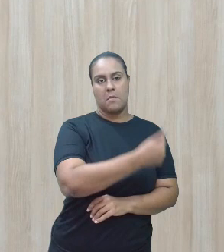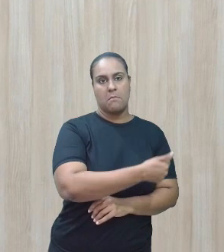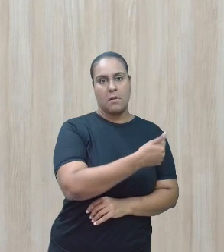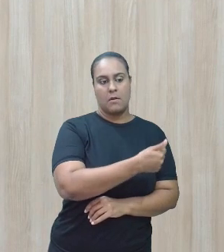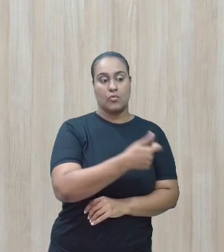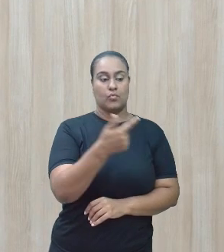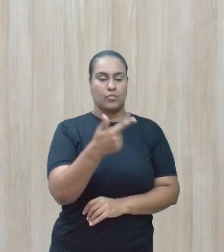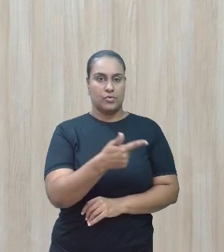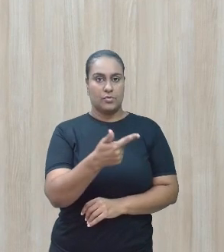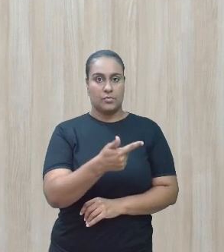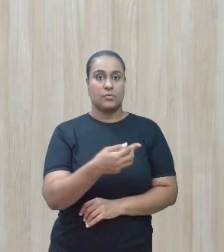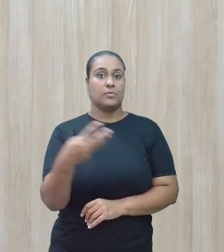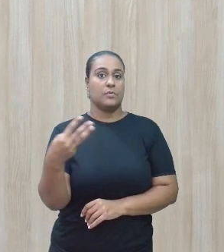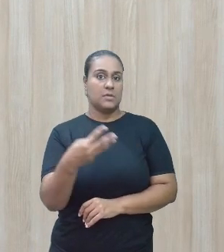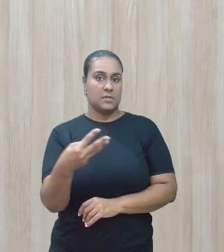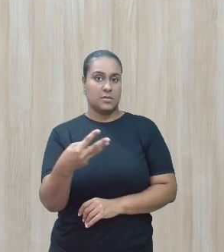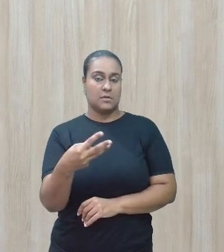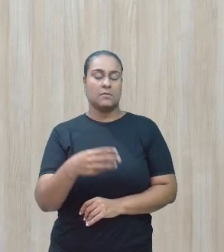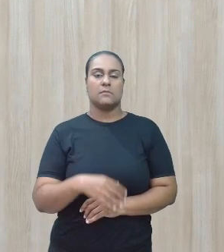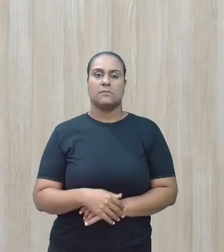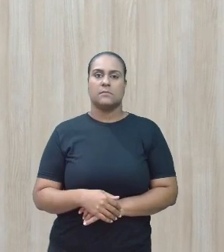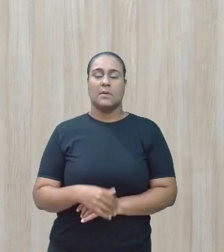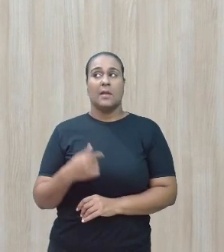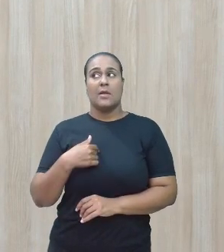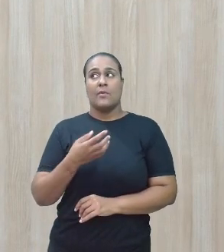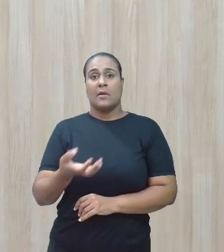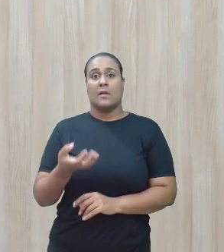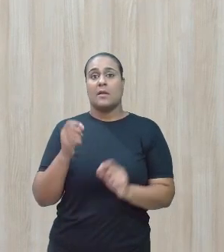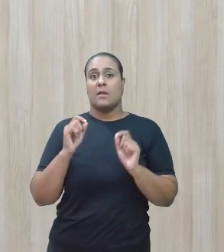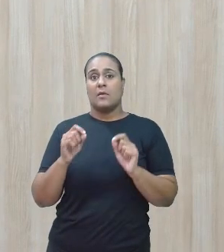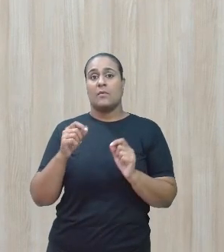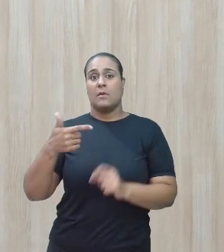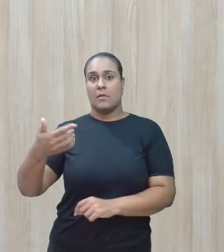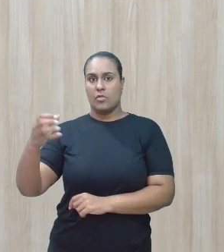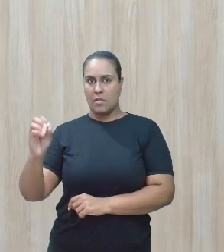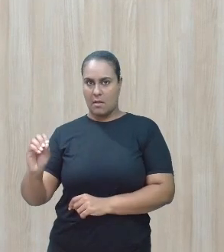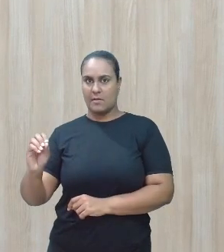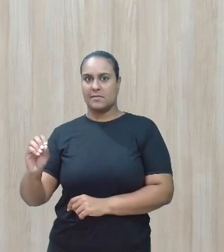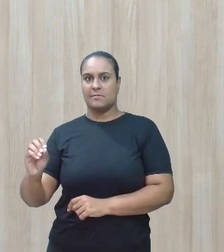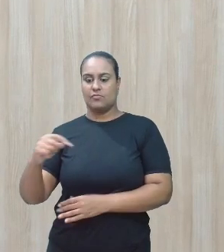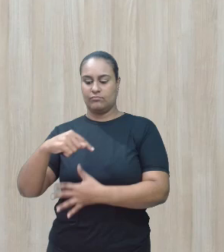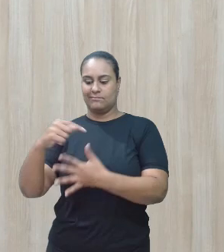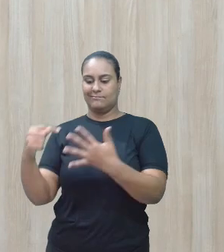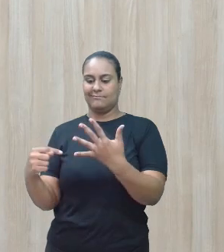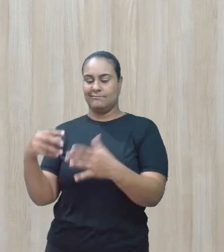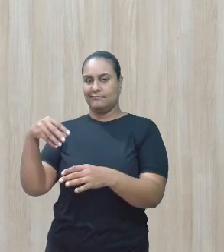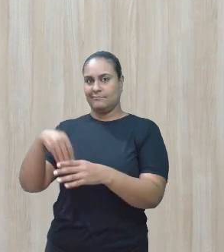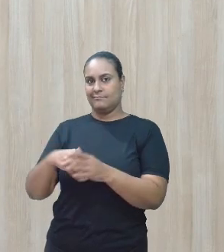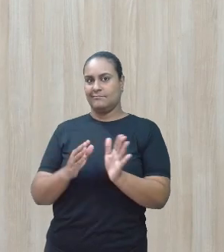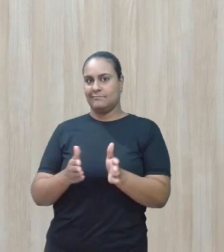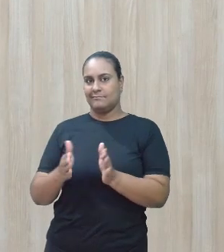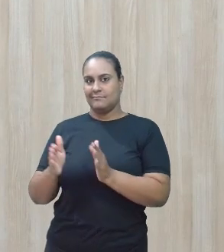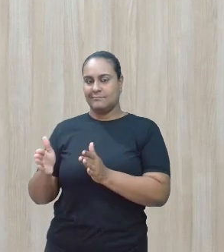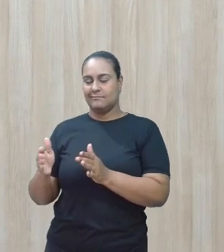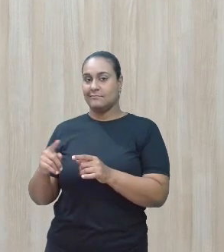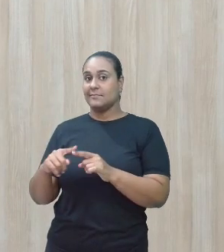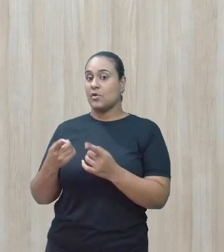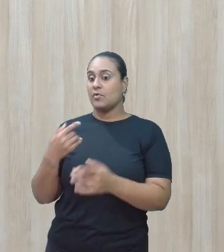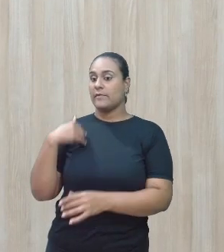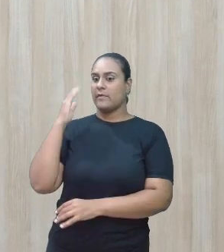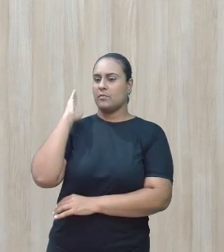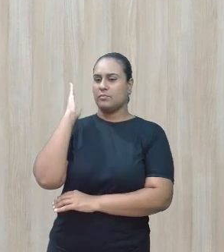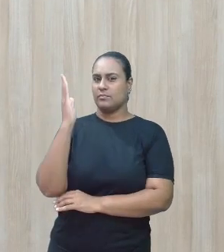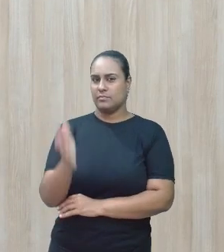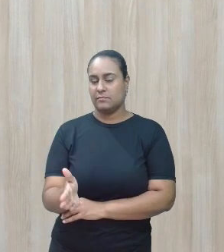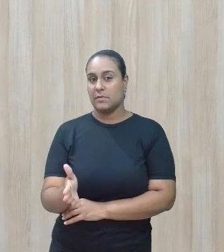sabia o segundo, sabia o terceiro e desejava chegar ao 10º elemento. Então, quando eu quero chegar direto, eu